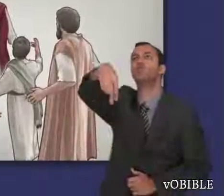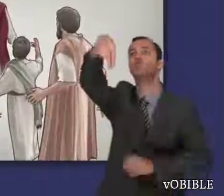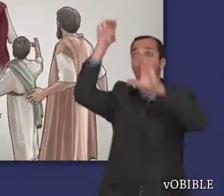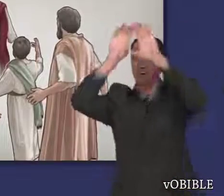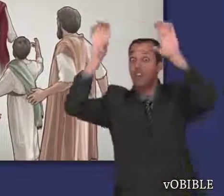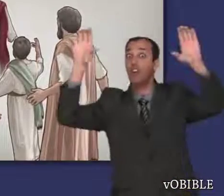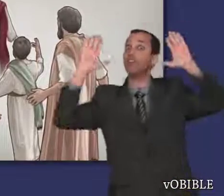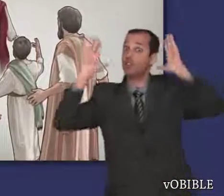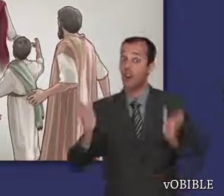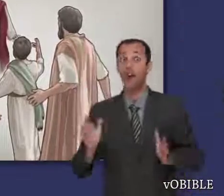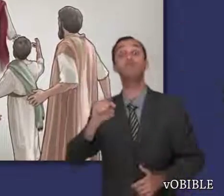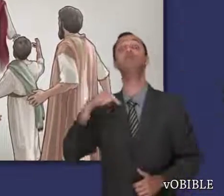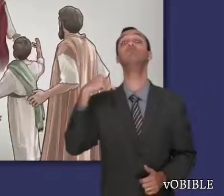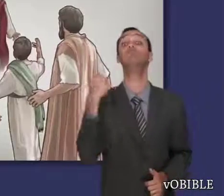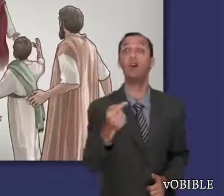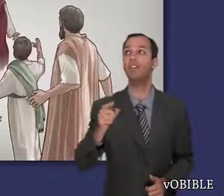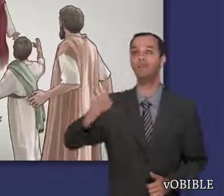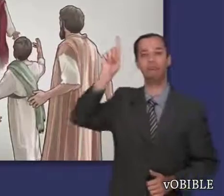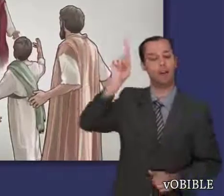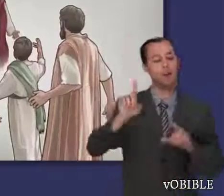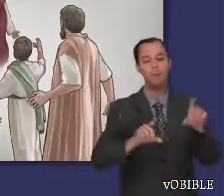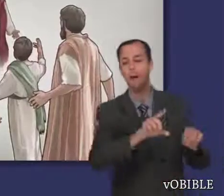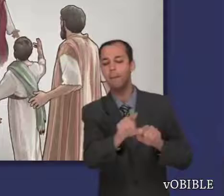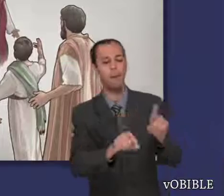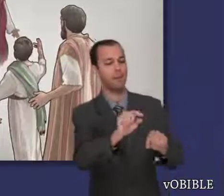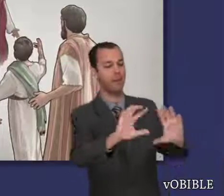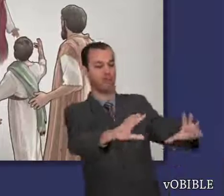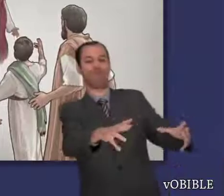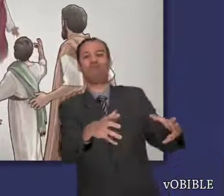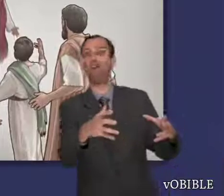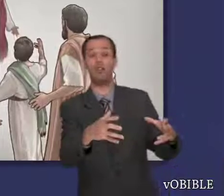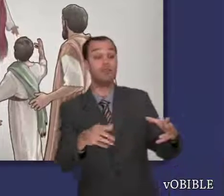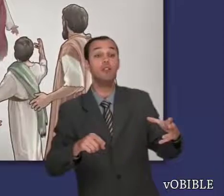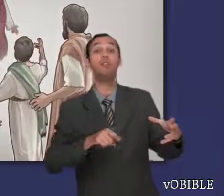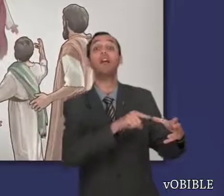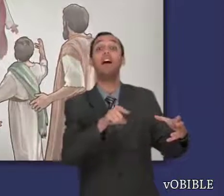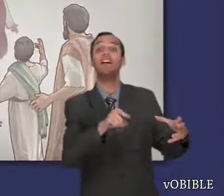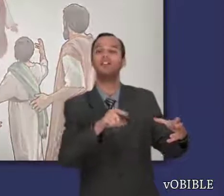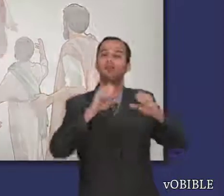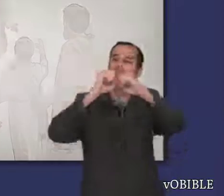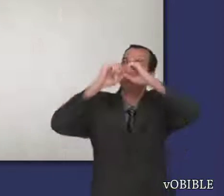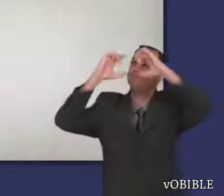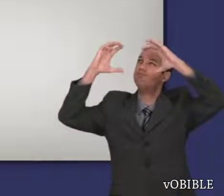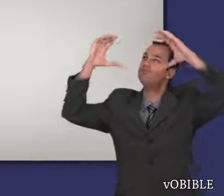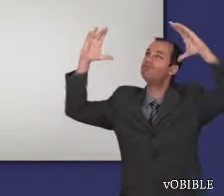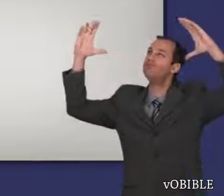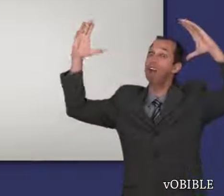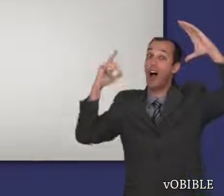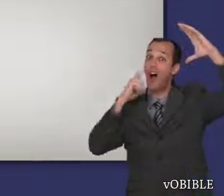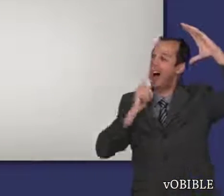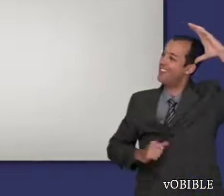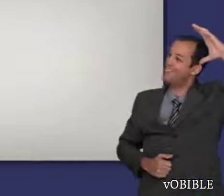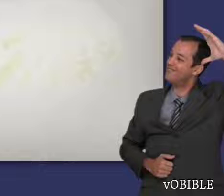da ressurreição de Jesus Cristo, eles têm a esperança de nascer de novo e viver para sempre no céu. Eles